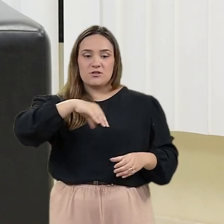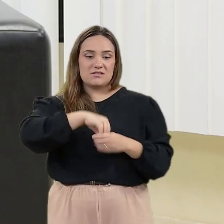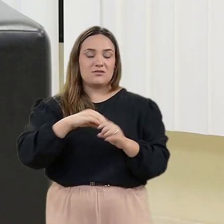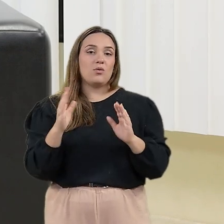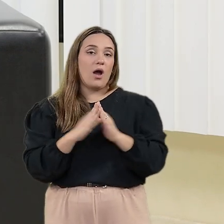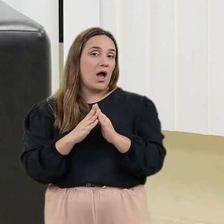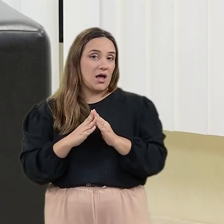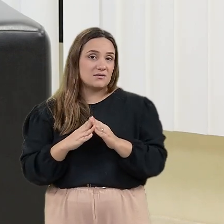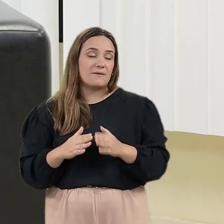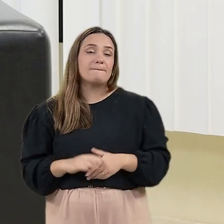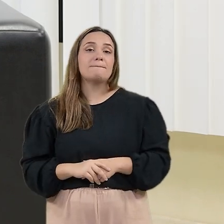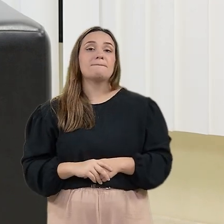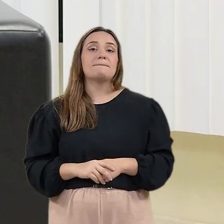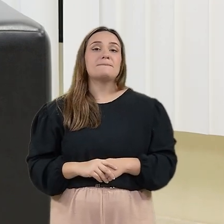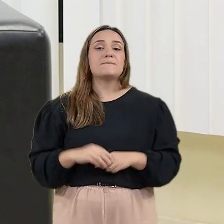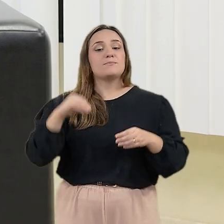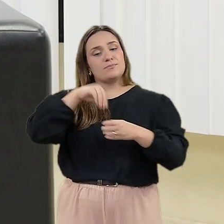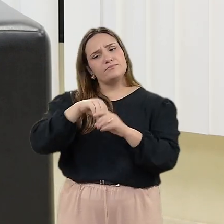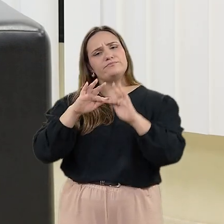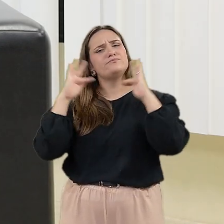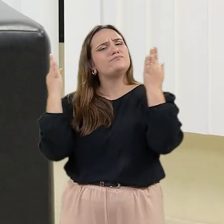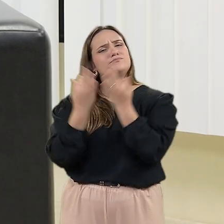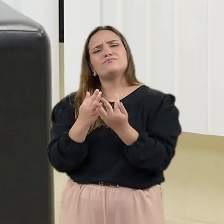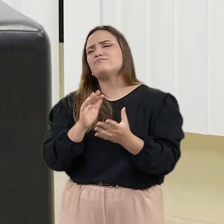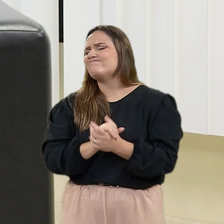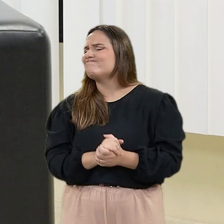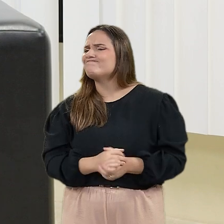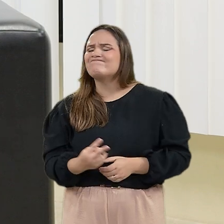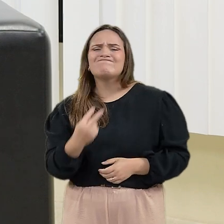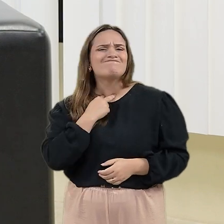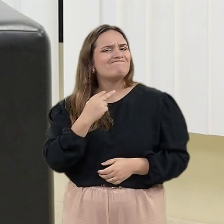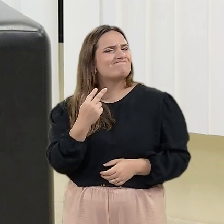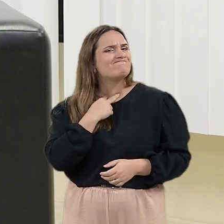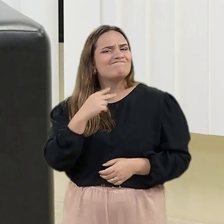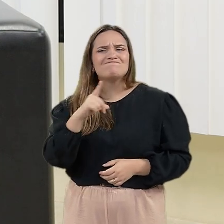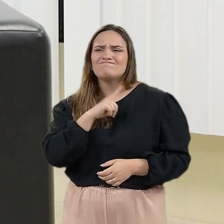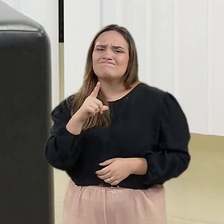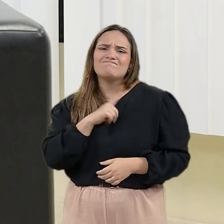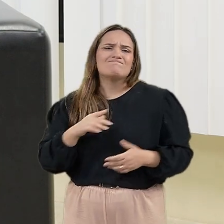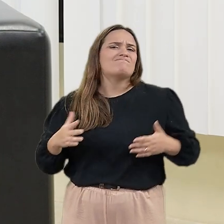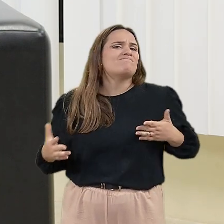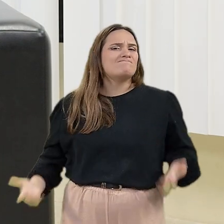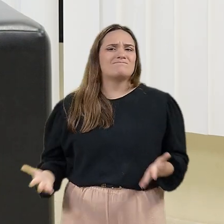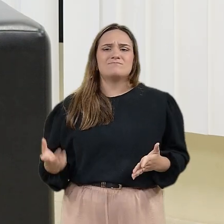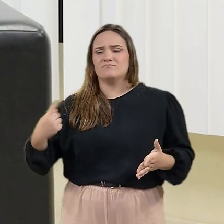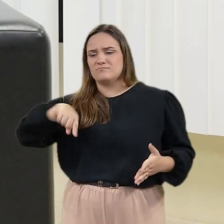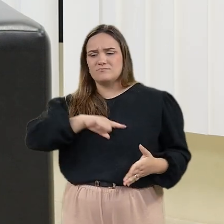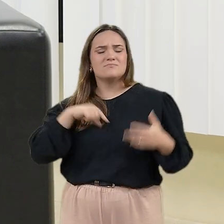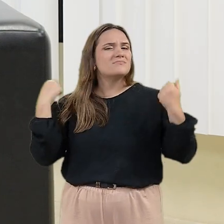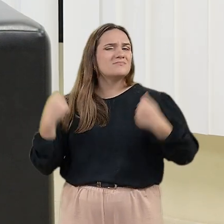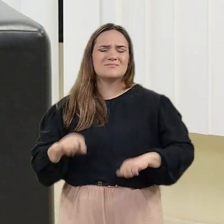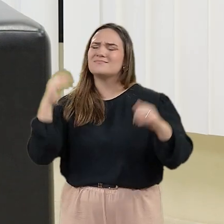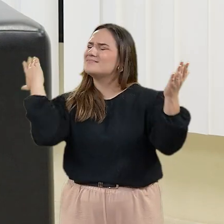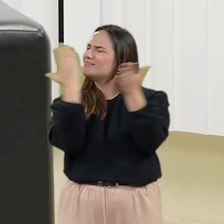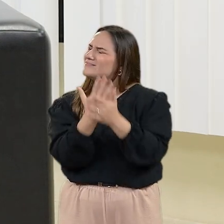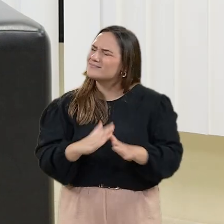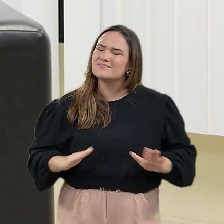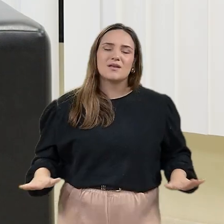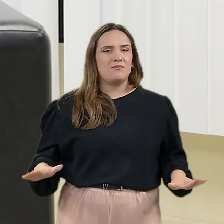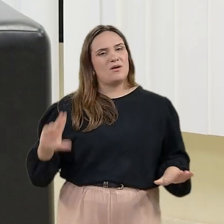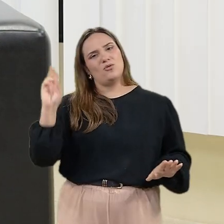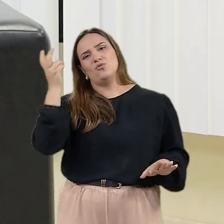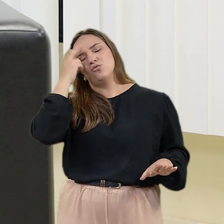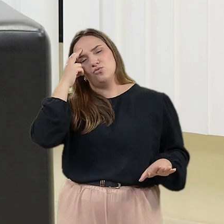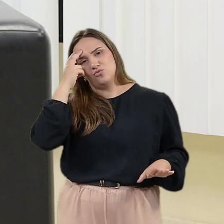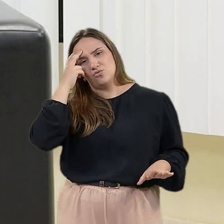violência doméstica e familiar contra a mulher é algo que não pode existir. Nós precisamos